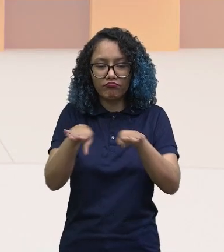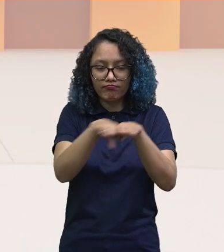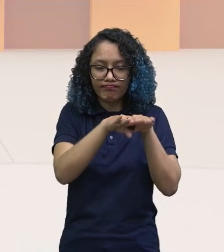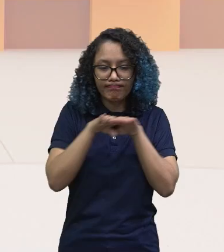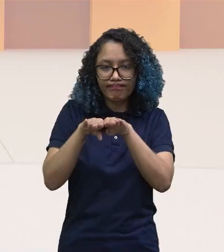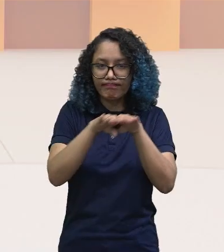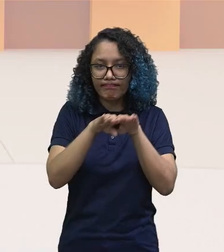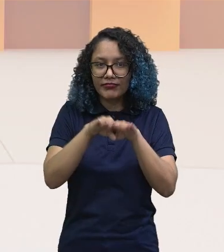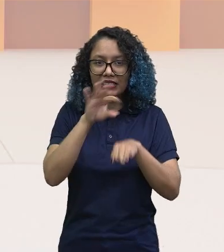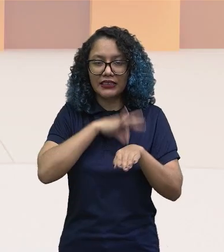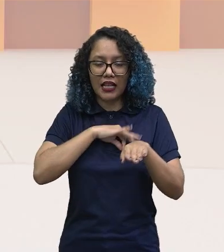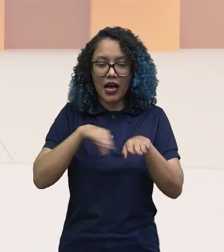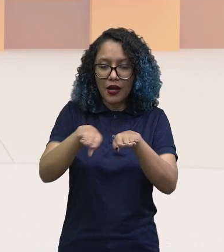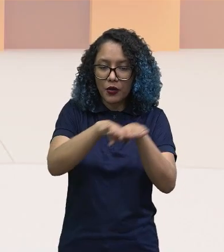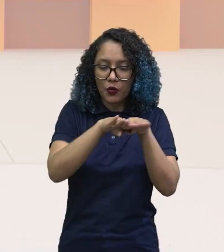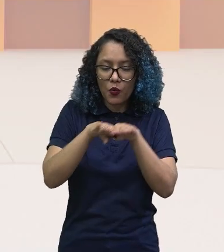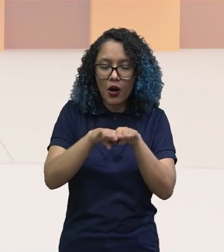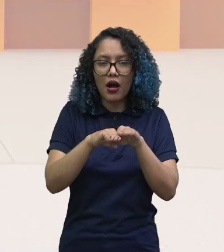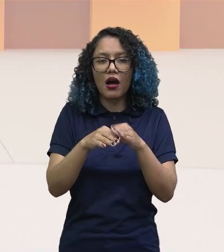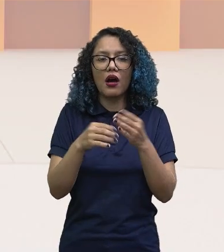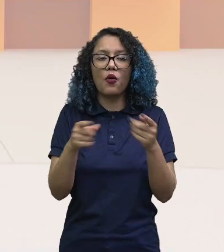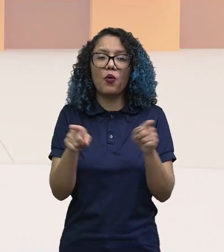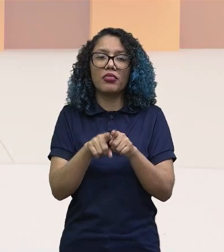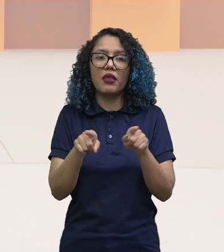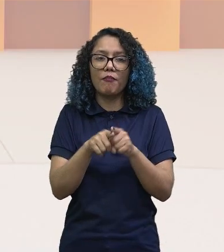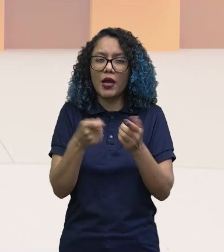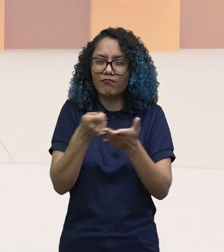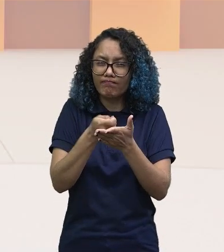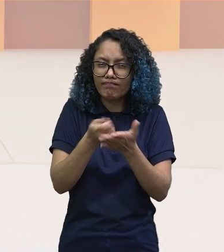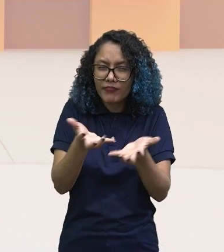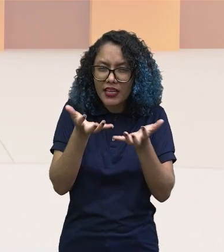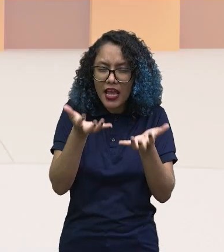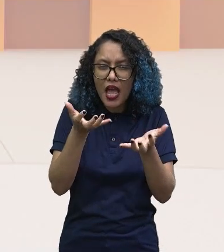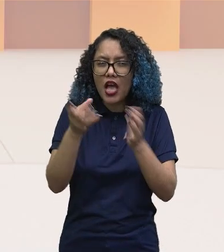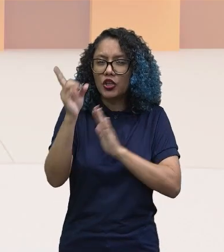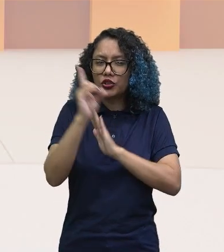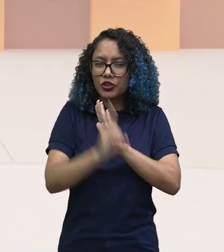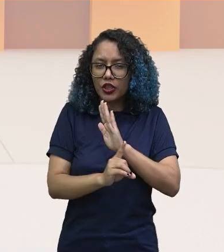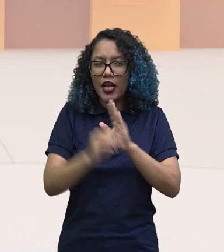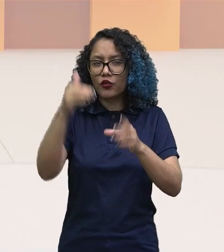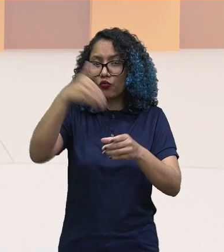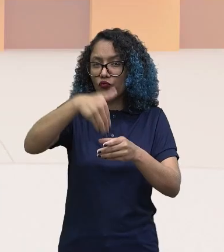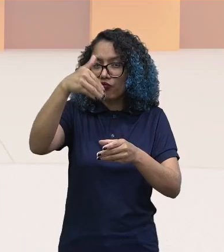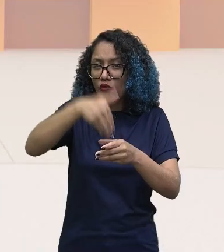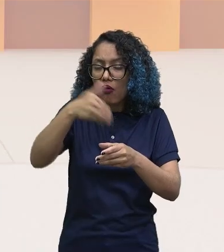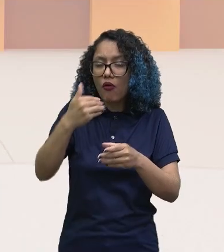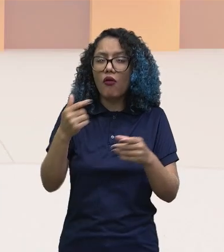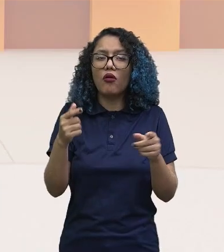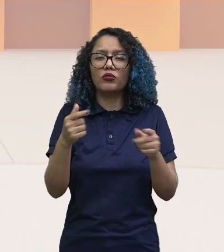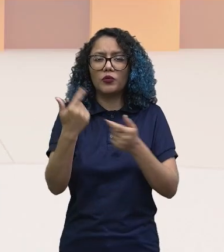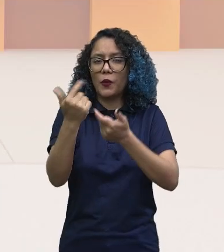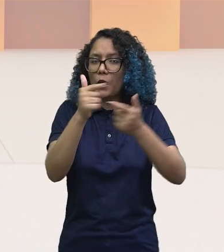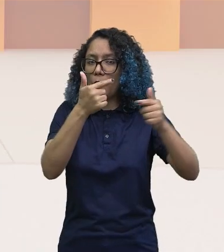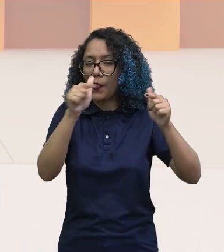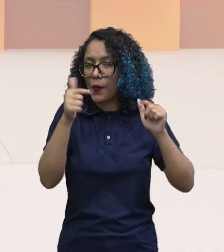gênero, igualdade de salário, vão exigir também o direito ao voto e